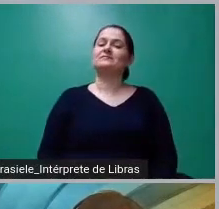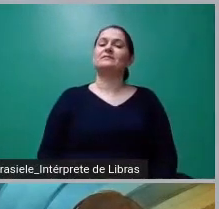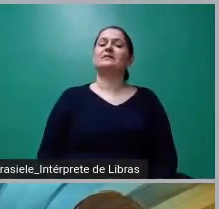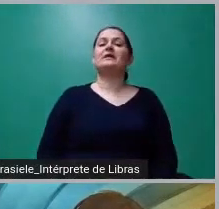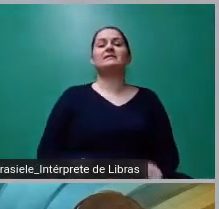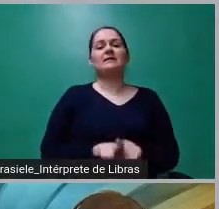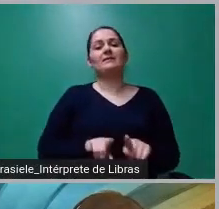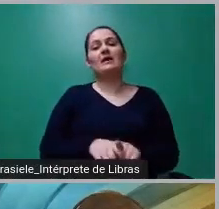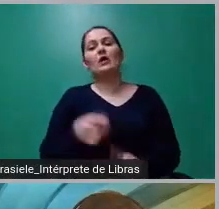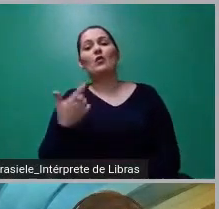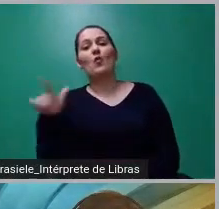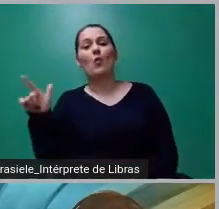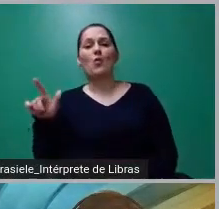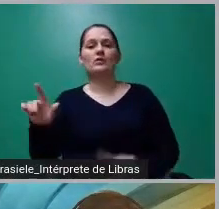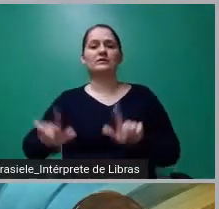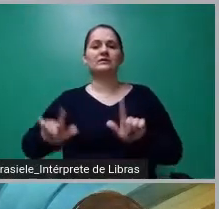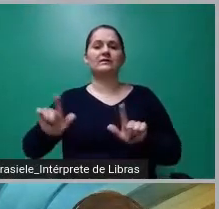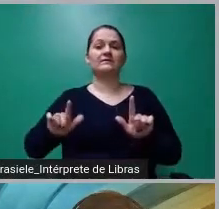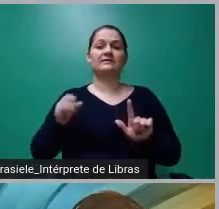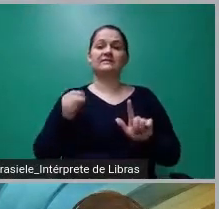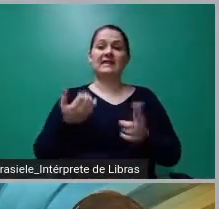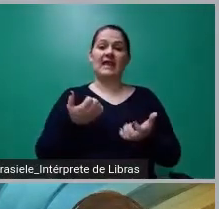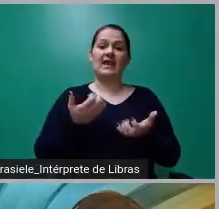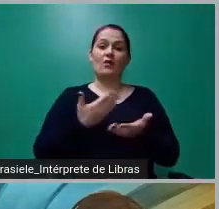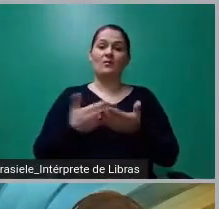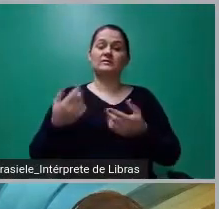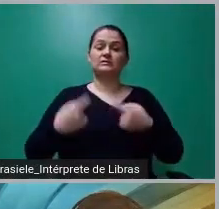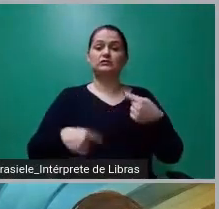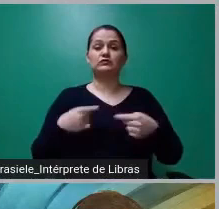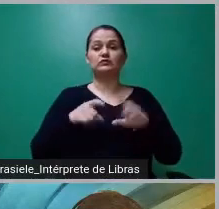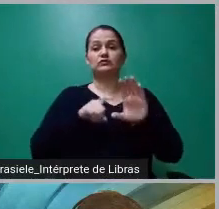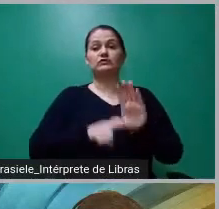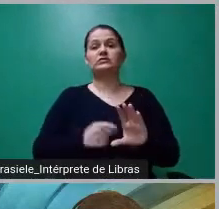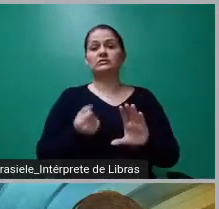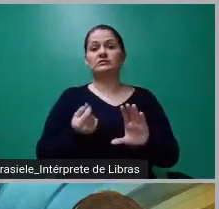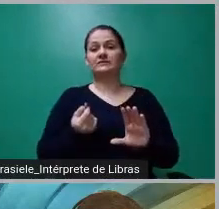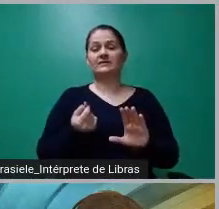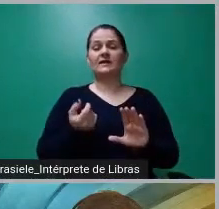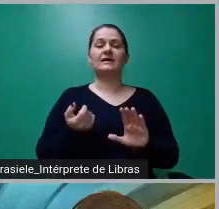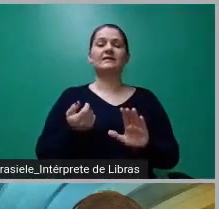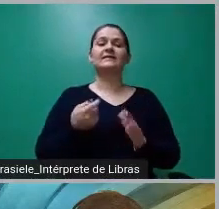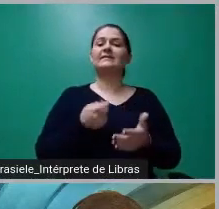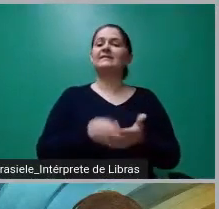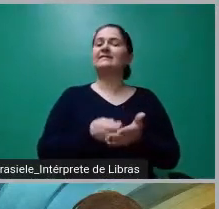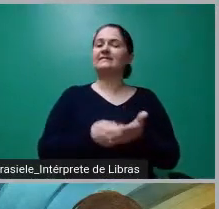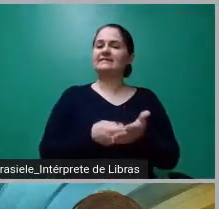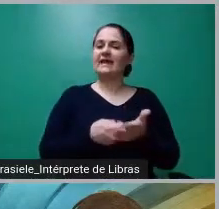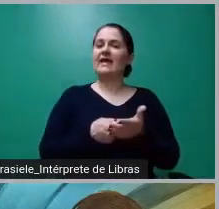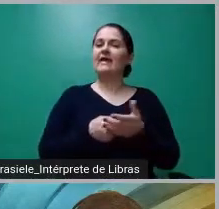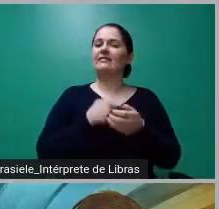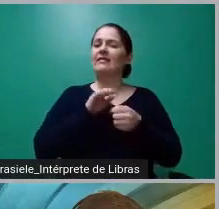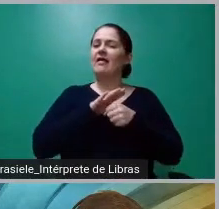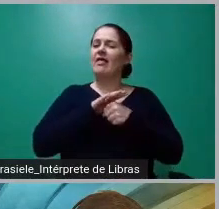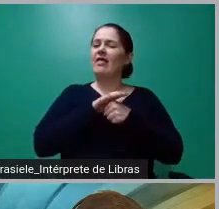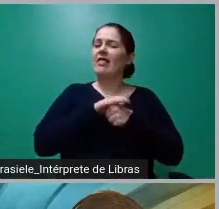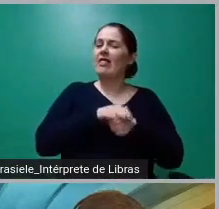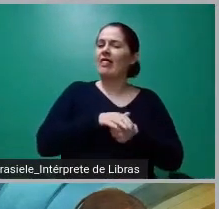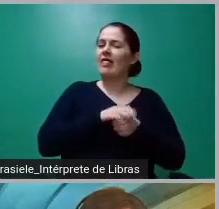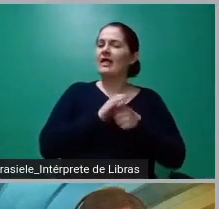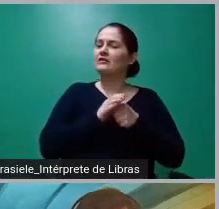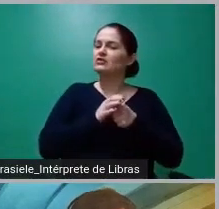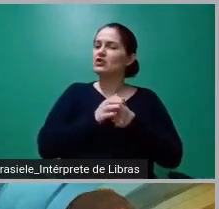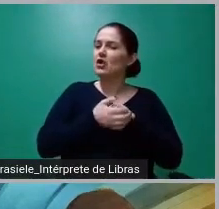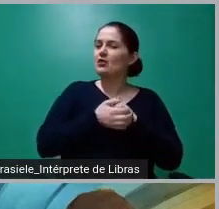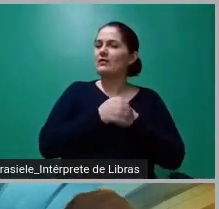os outros canais, quando abrem, tentam neutralizar os escândalos. Eu vou dar alguns